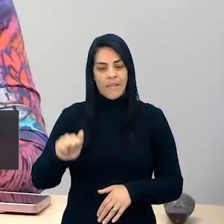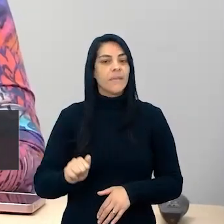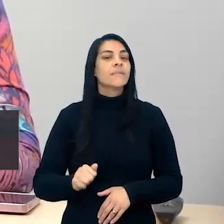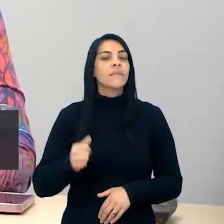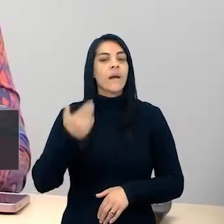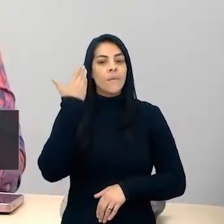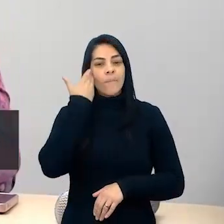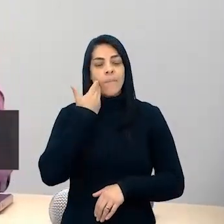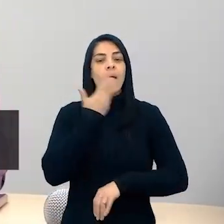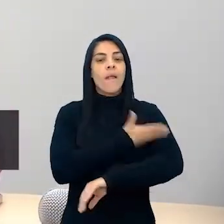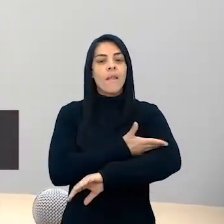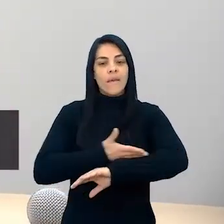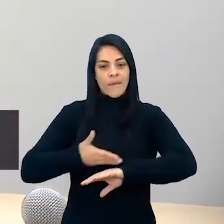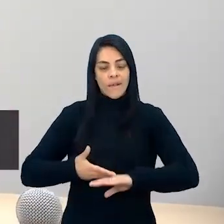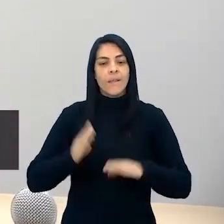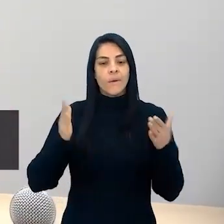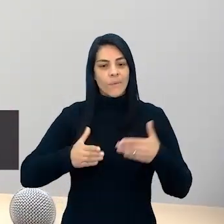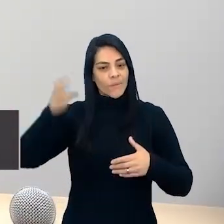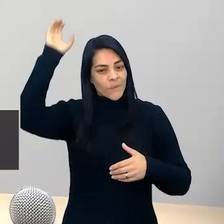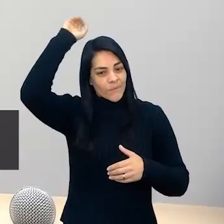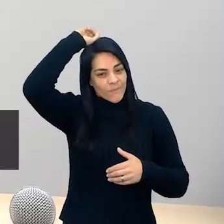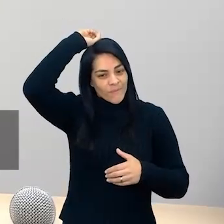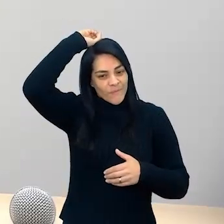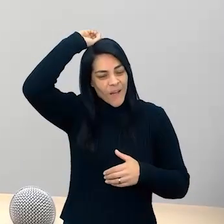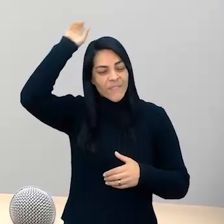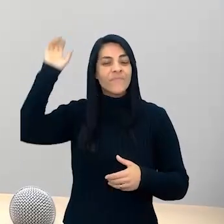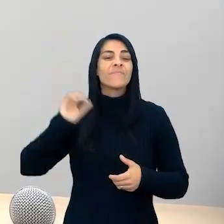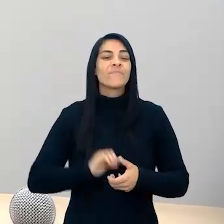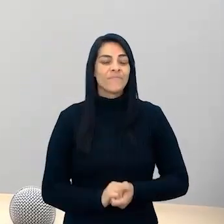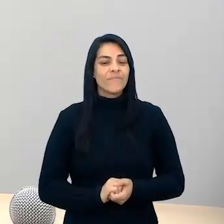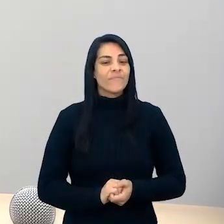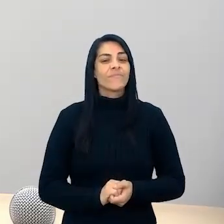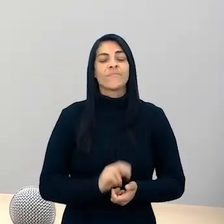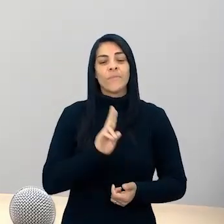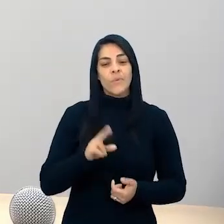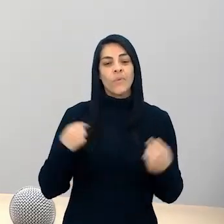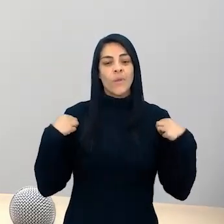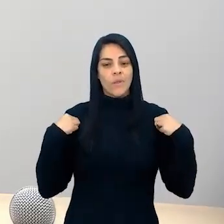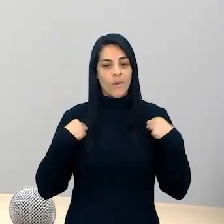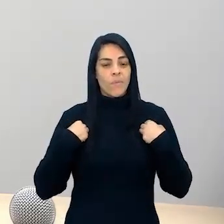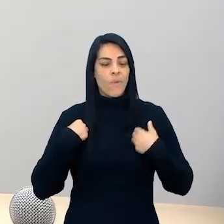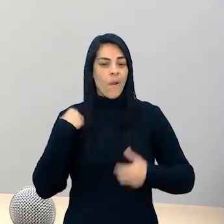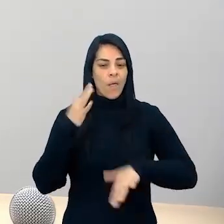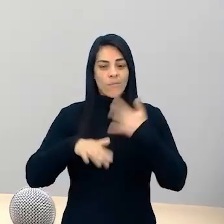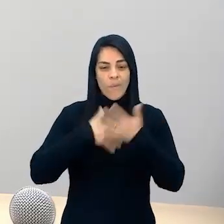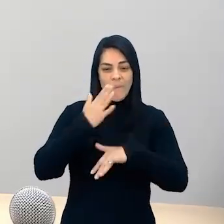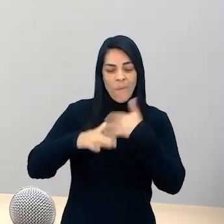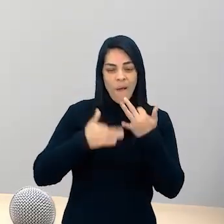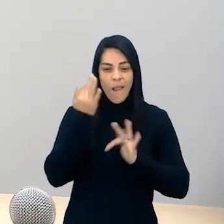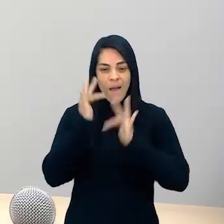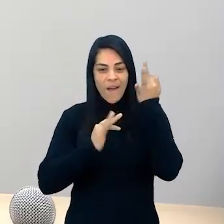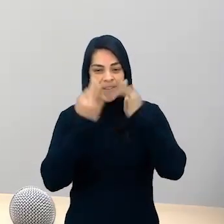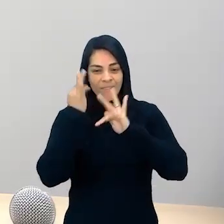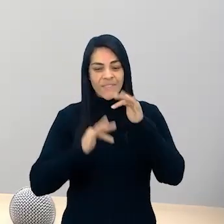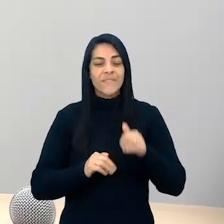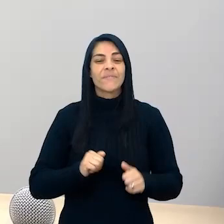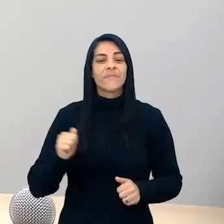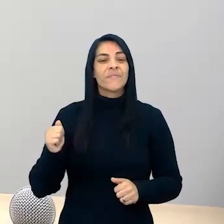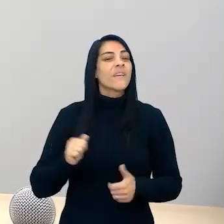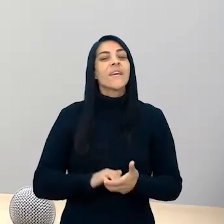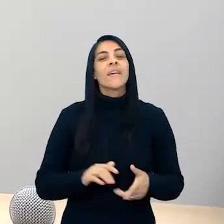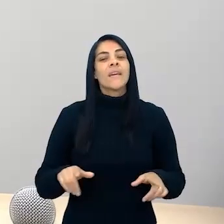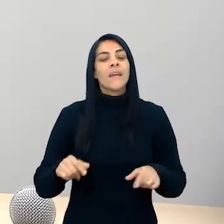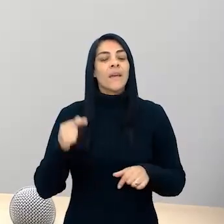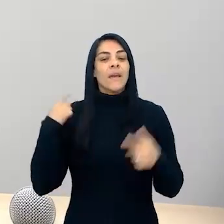olhos castanhos. Hoje meu cabelo está com um coque bem no centro da minha cabeça. Eu tô com uma blusa bem carnavalesca lilás, um colete, eu tô em